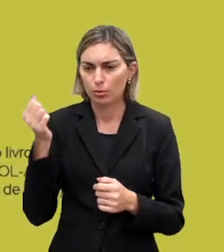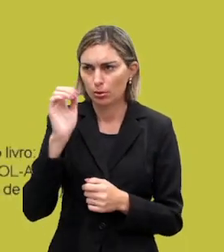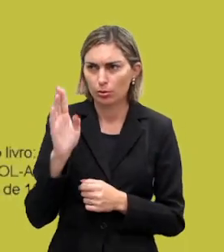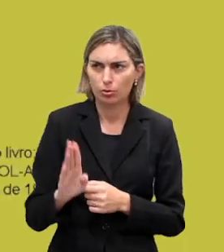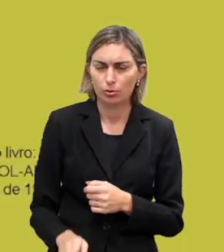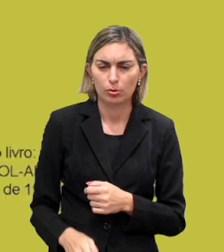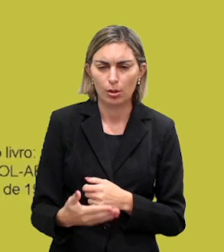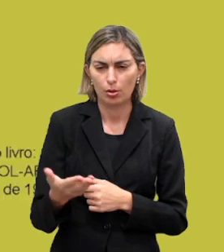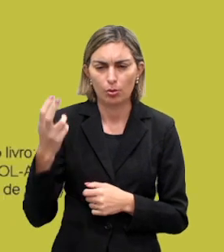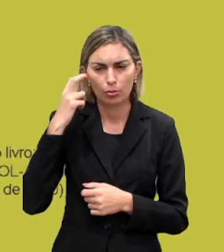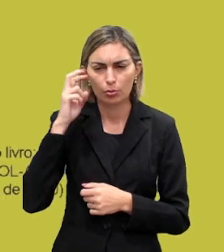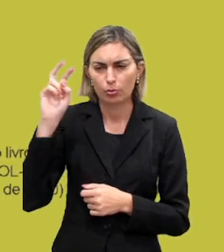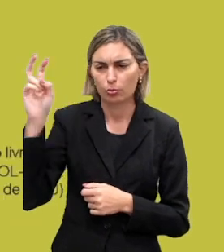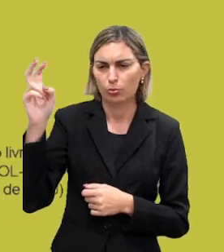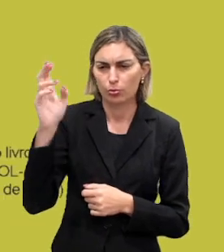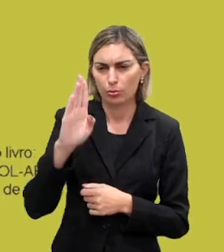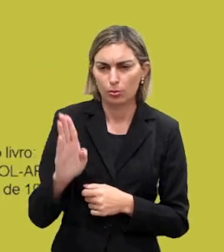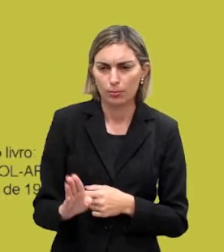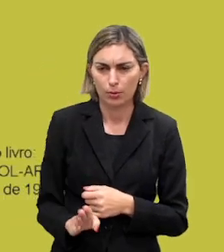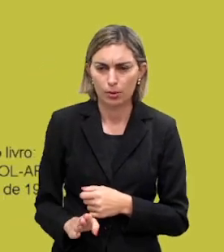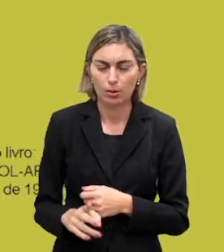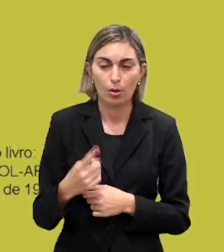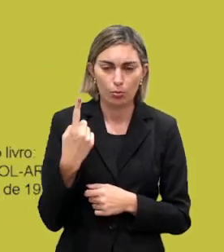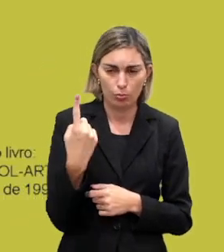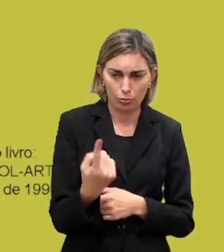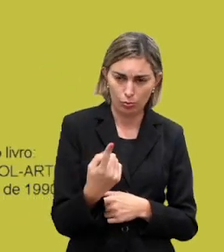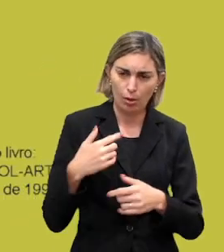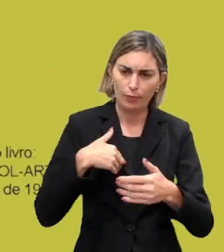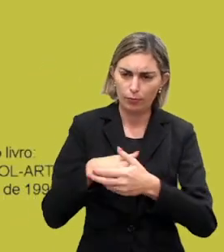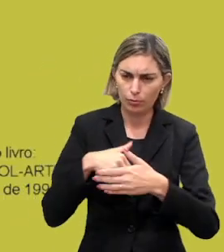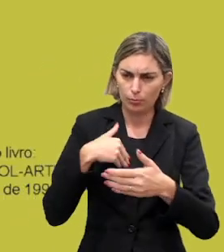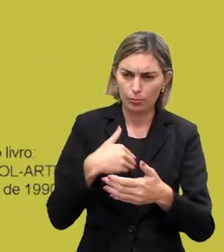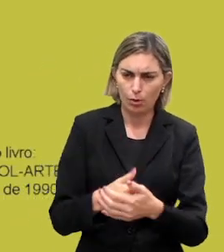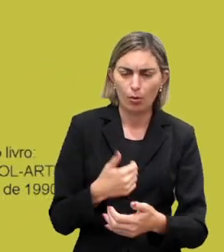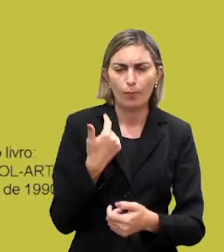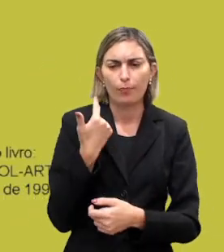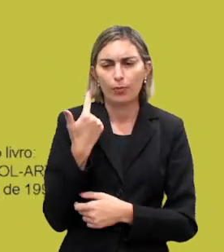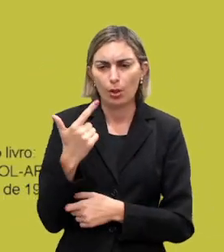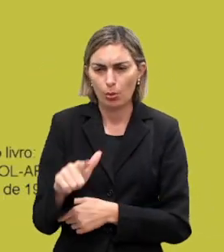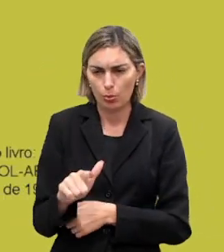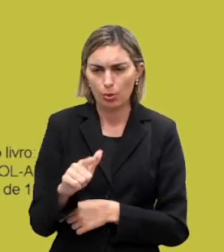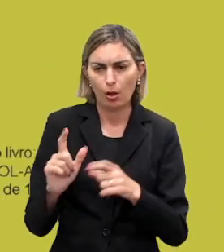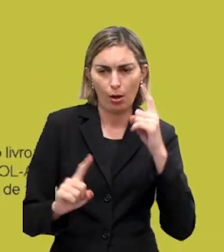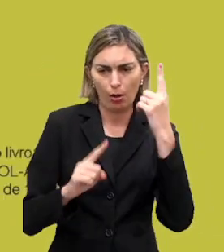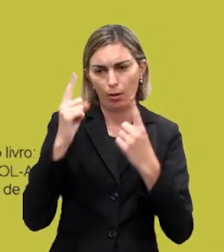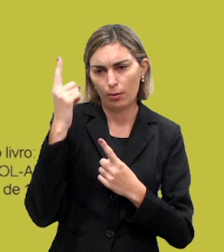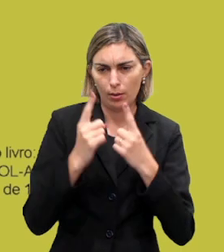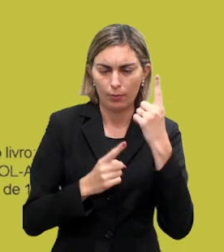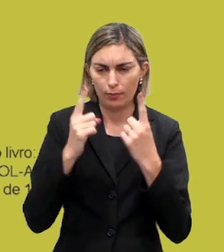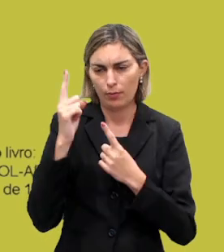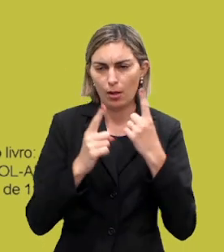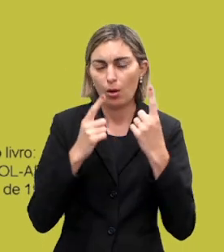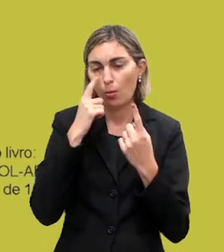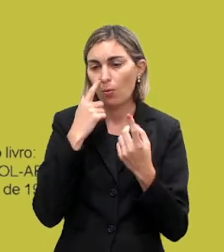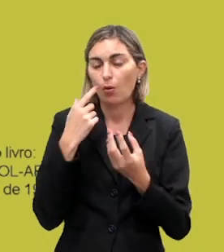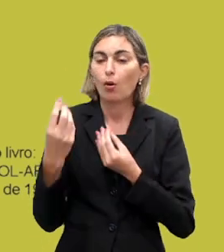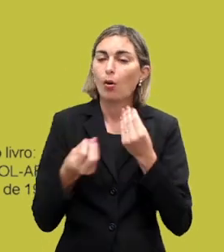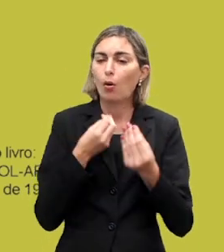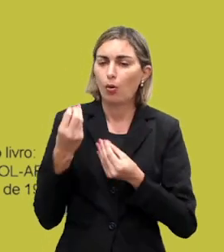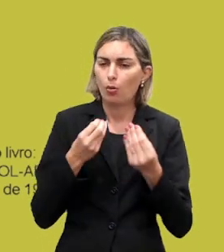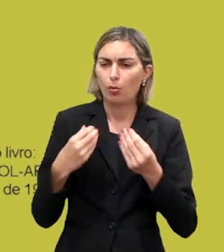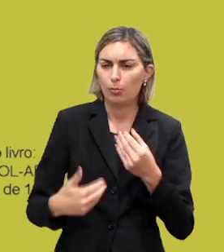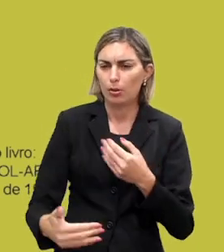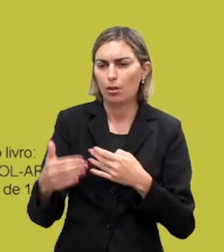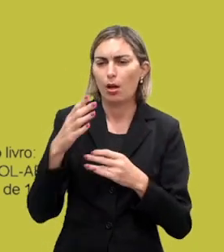Da cultura brasileira. Uma é o futebol e a outra o carnaval. Então, como é que ele tira